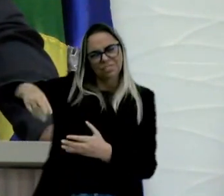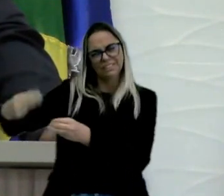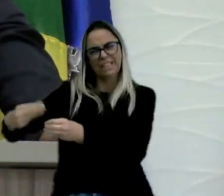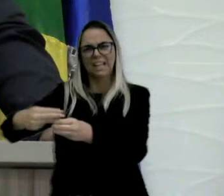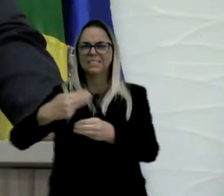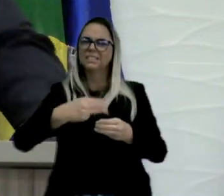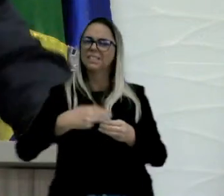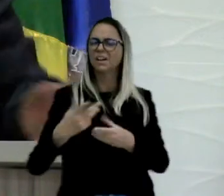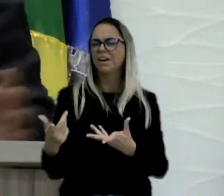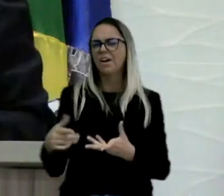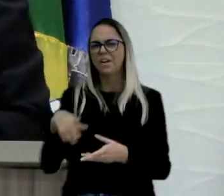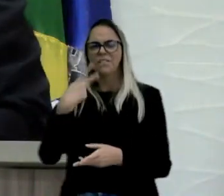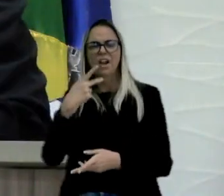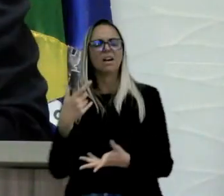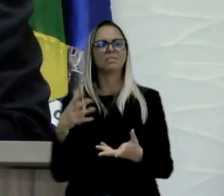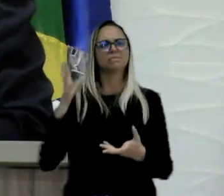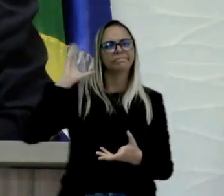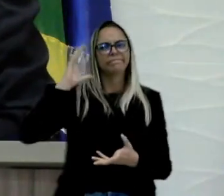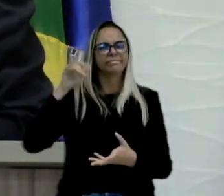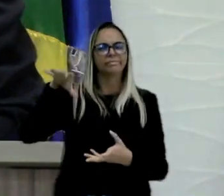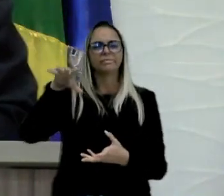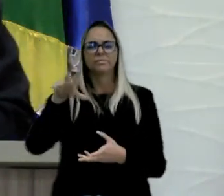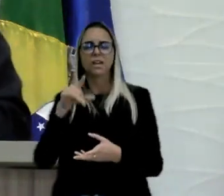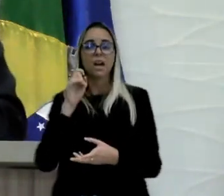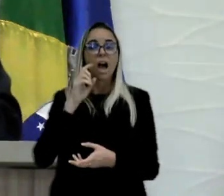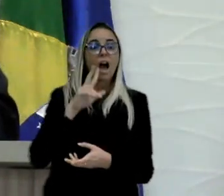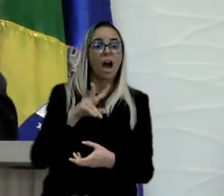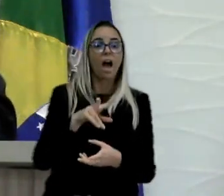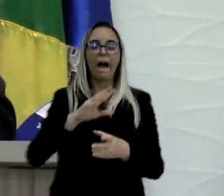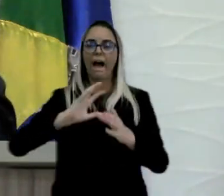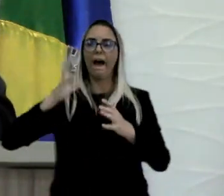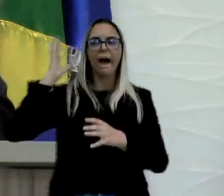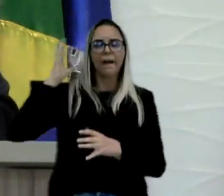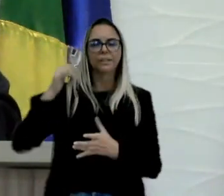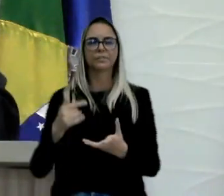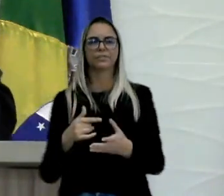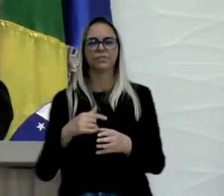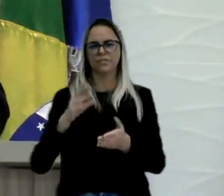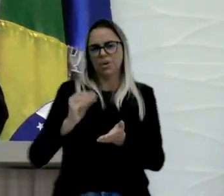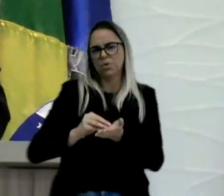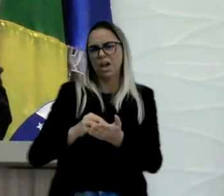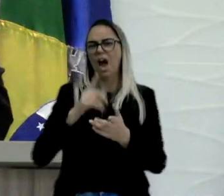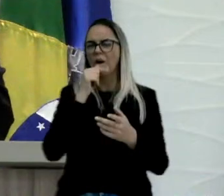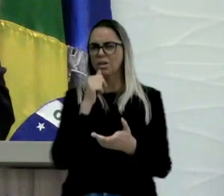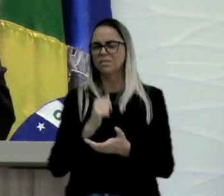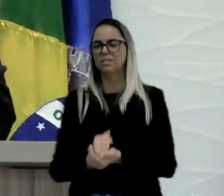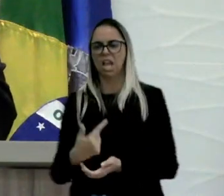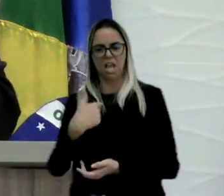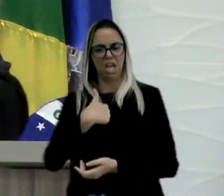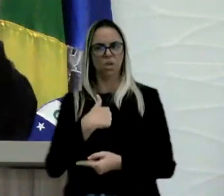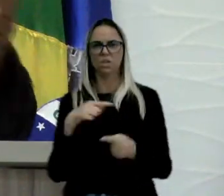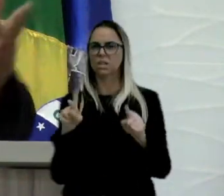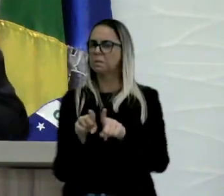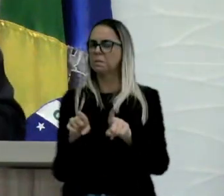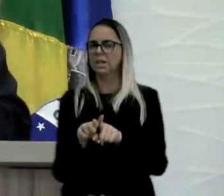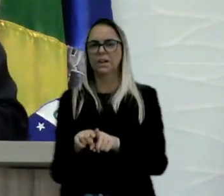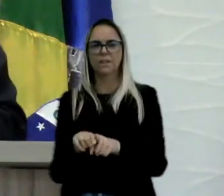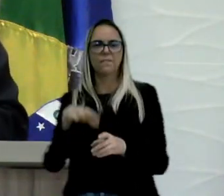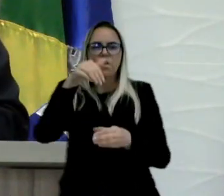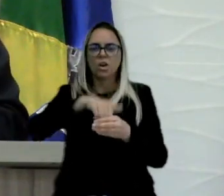d'água agora meu amigo Léo eu eu não vou votar nesse voto não por